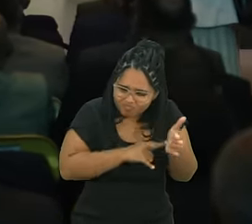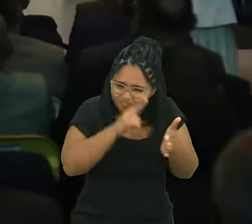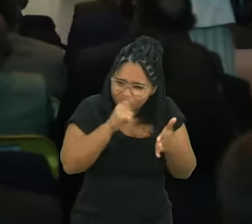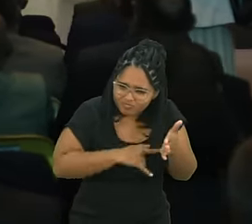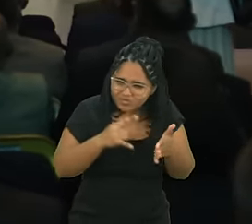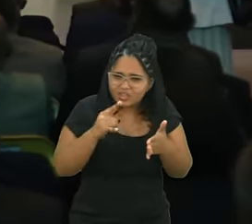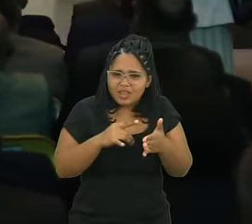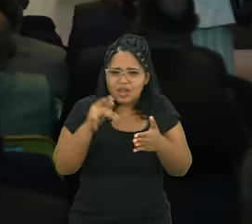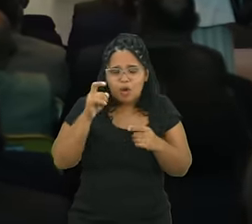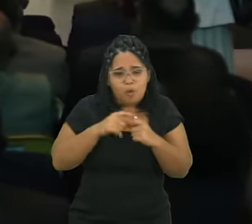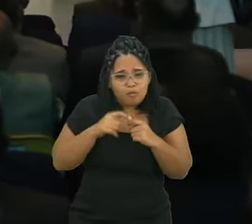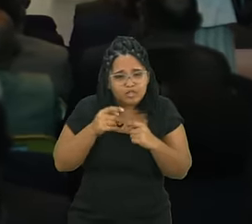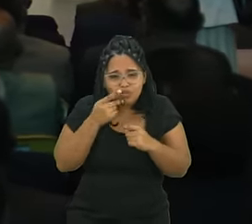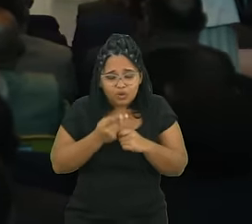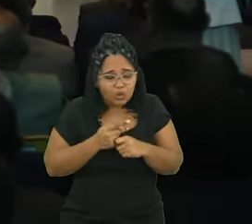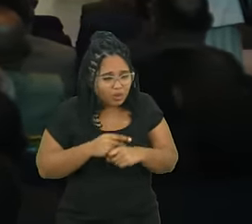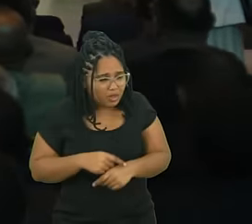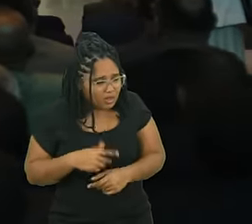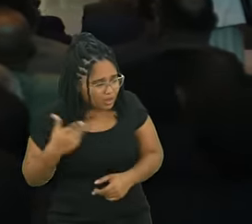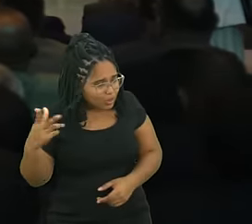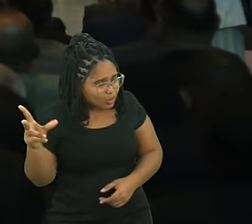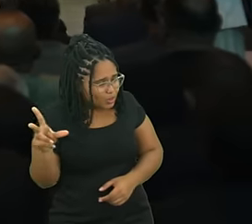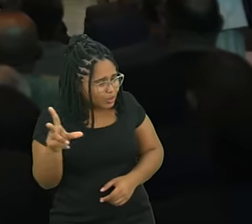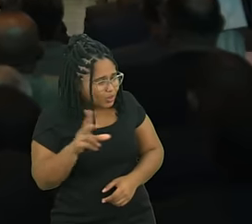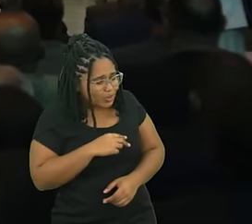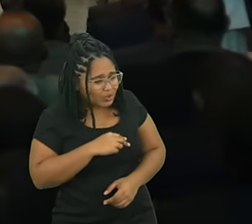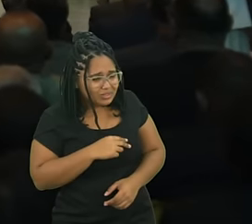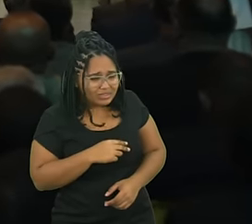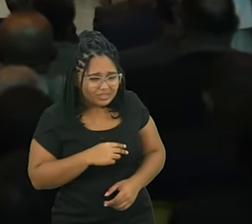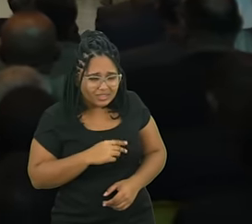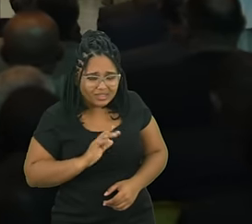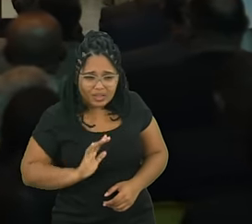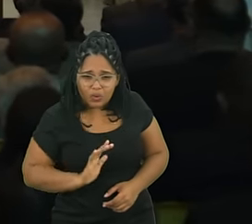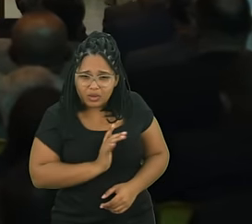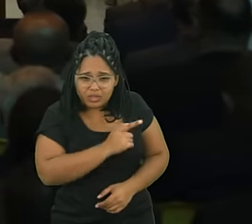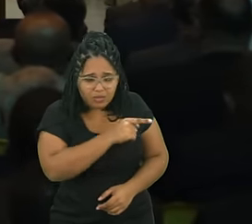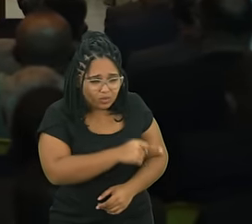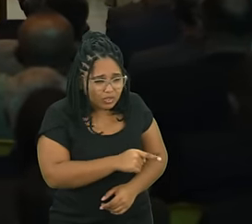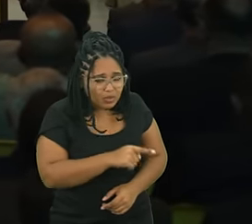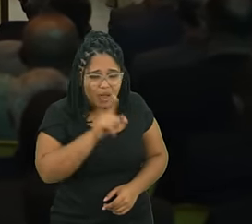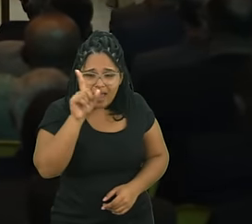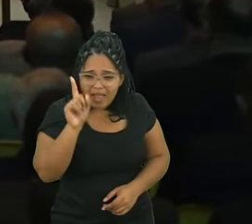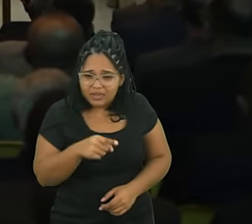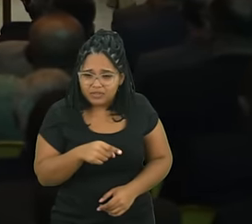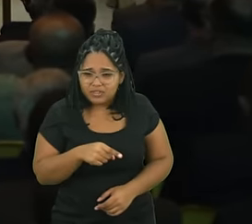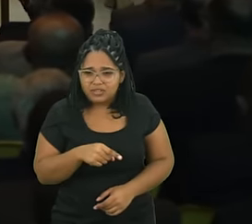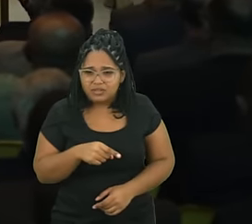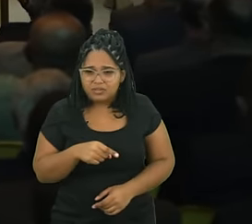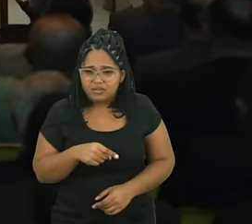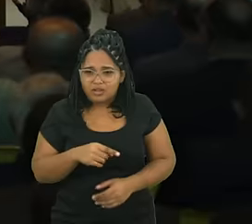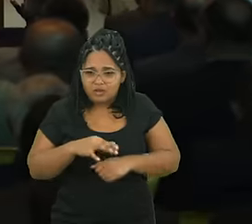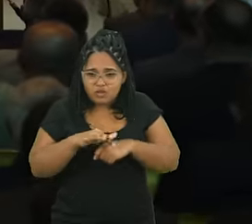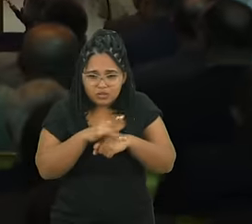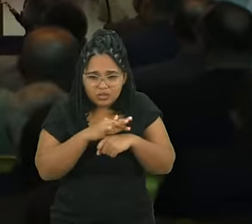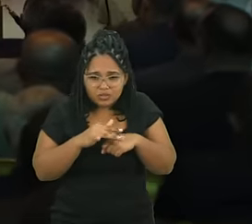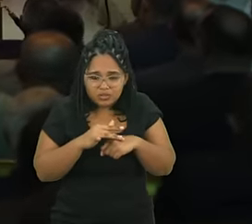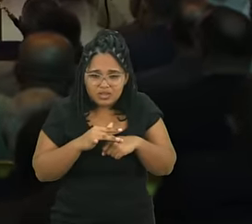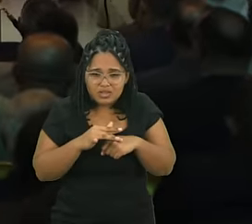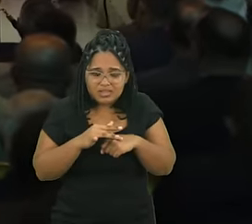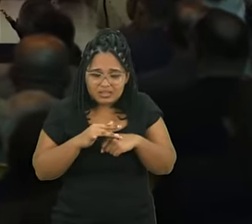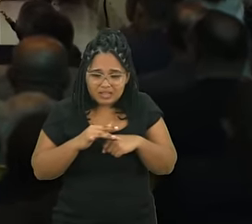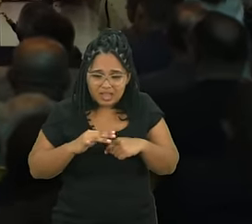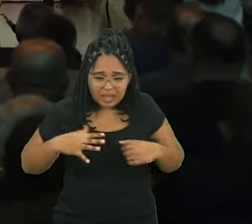alto. O normal é até 14, dele está 150. Isso é uma infecção generalizada, ele está num estado muito